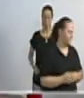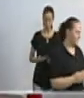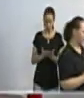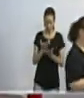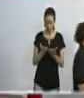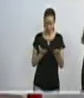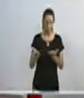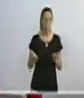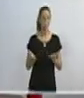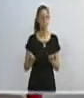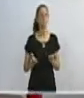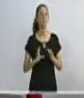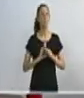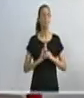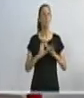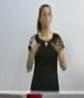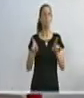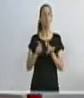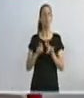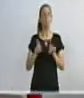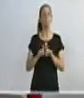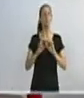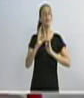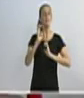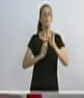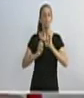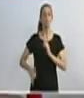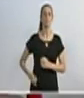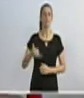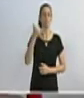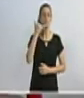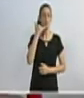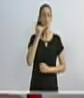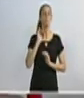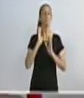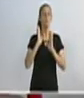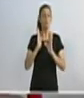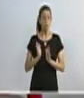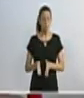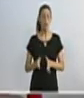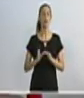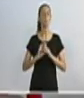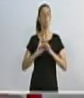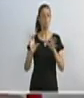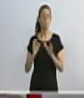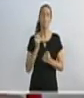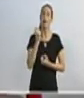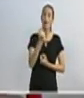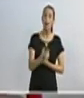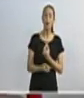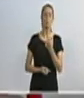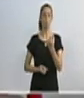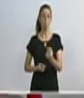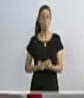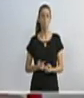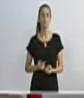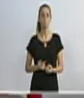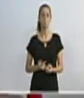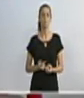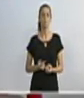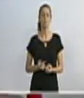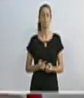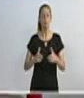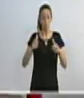certame, para disponibilizá-los para as operadoras, né? Nós já disponibilizamos para alguns,